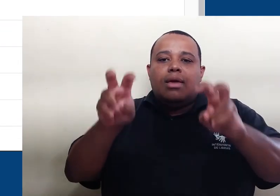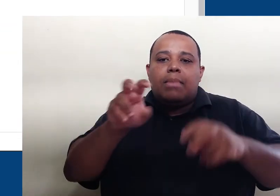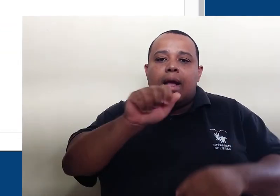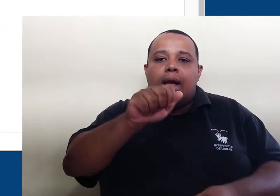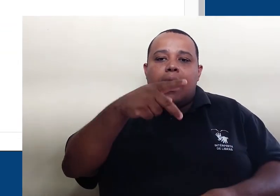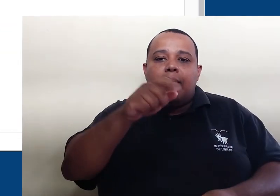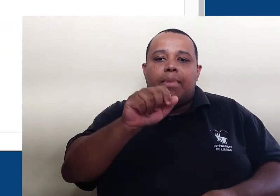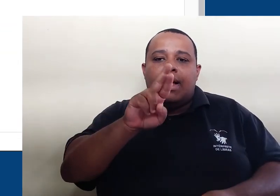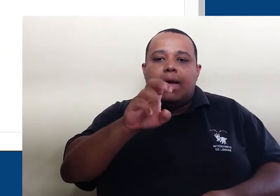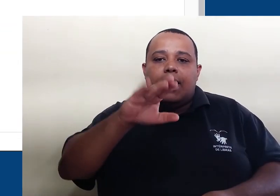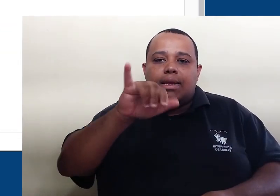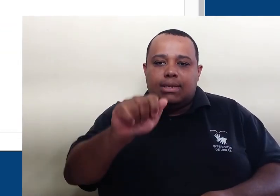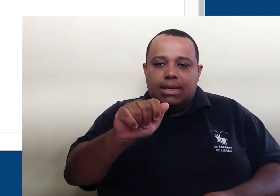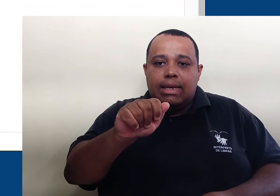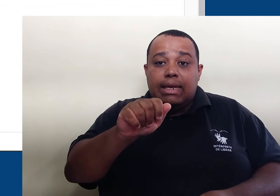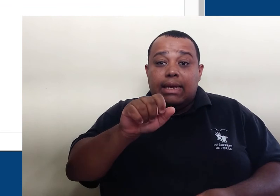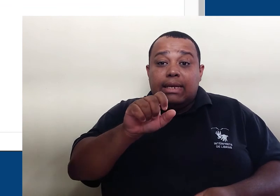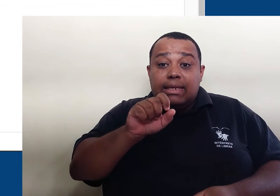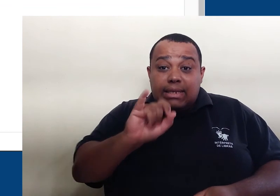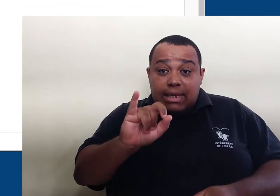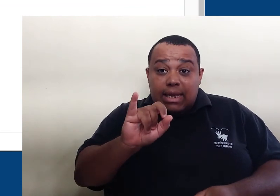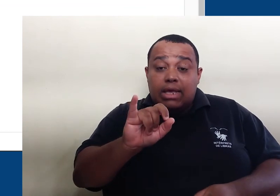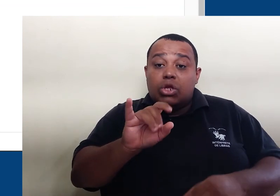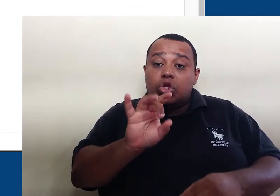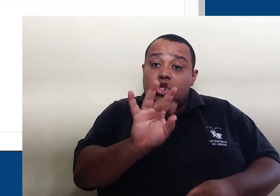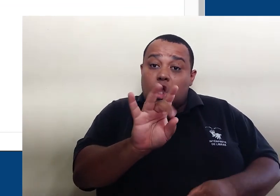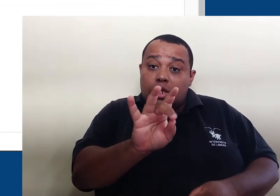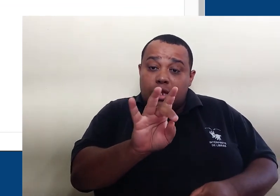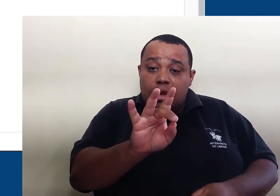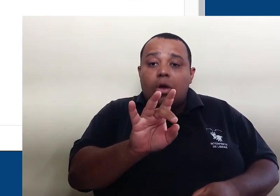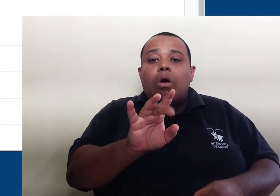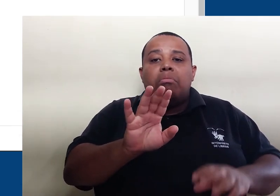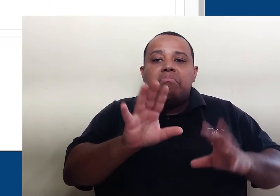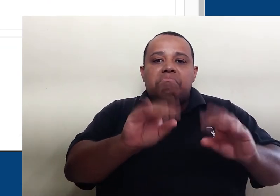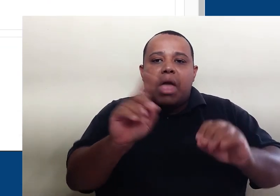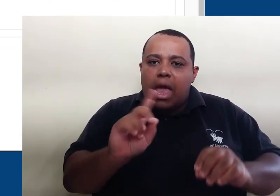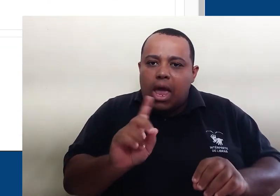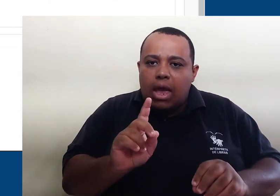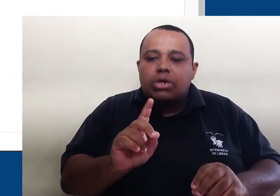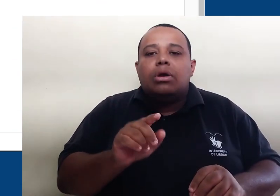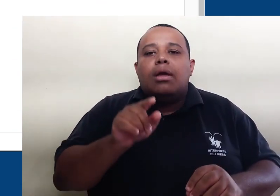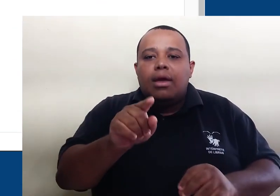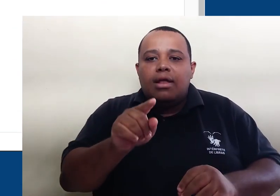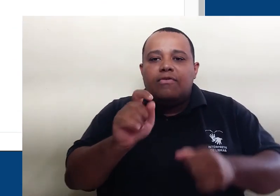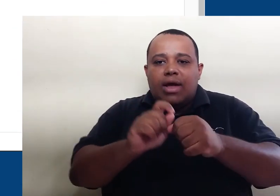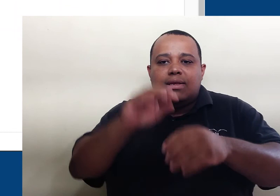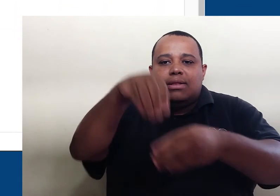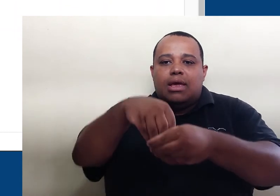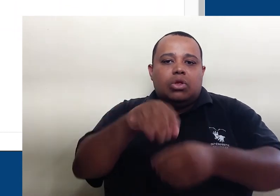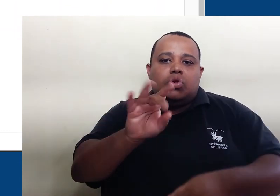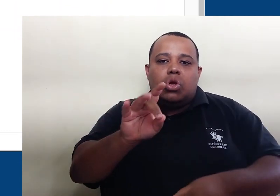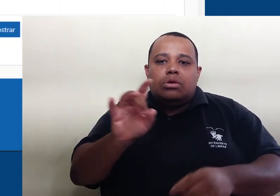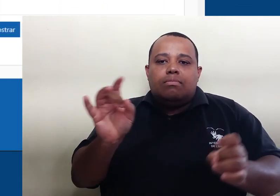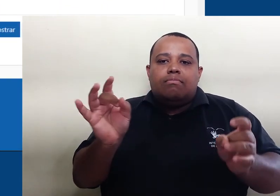vai vir aqui em aparência. Se a gente deixar automático, ele vai ficar um player de vídeo para o pessoal ouvir online. Então vamos deixar